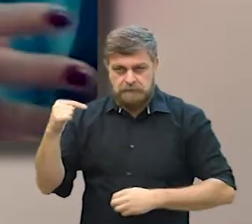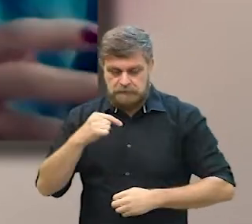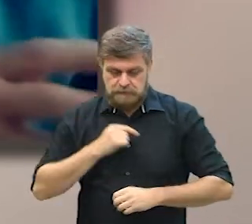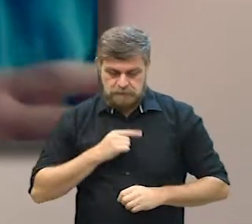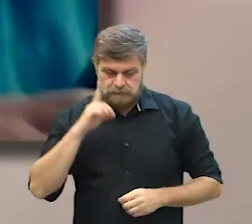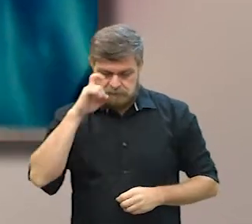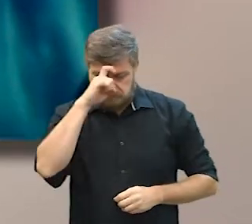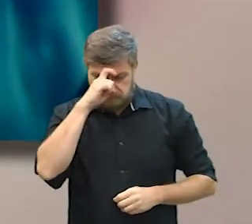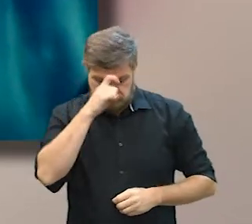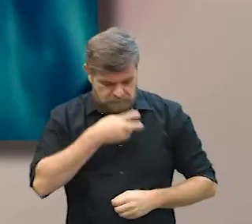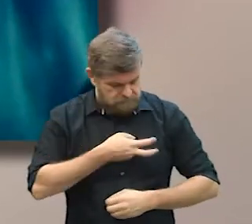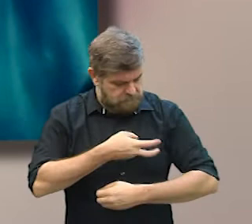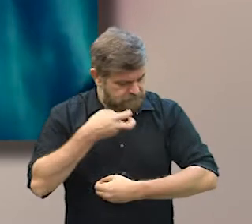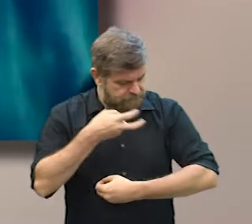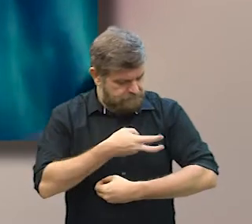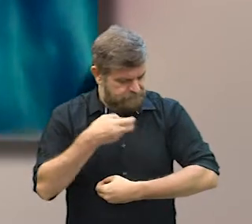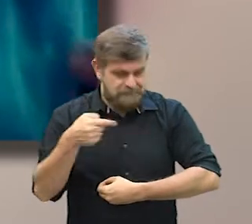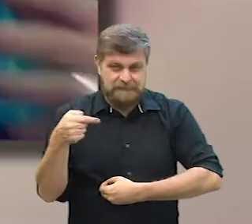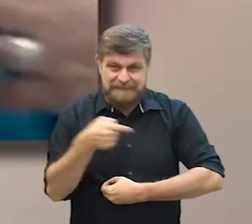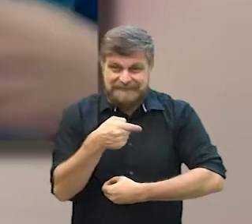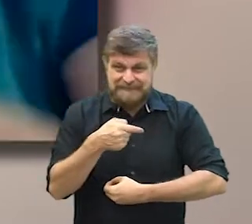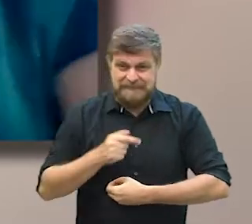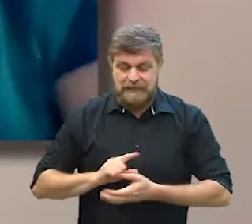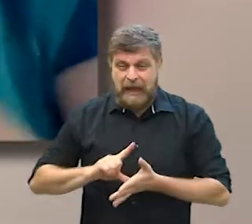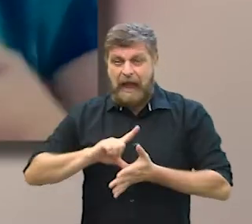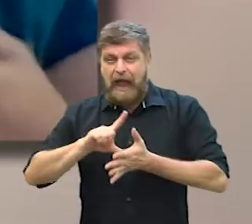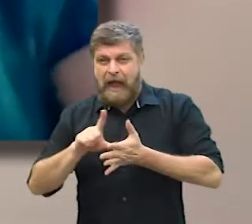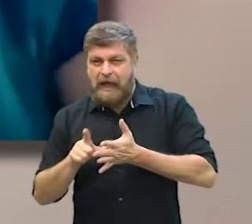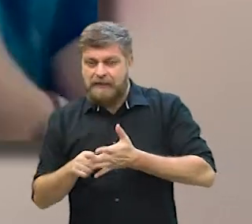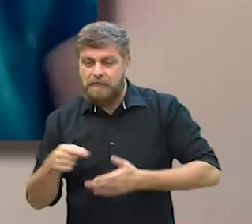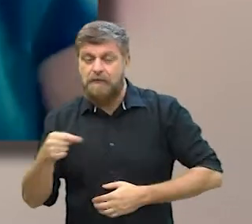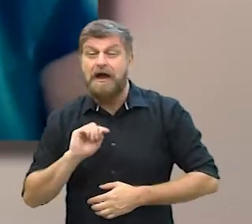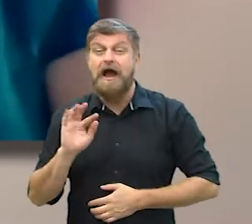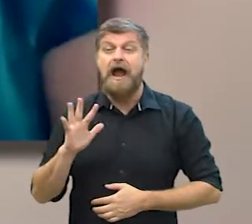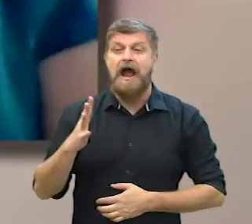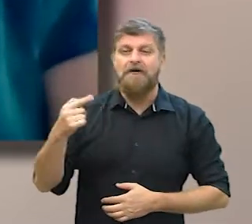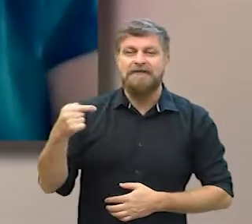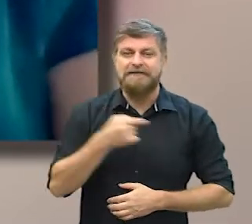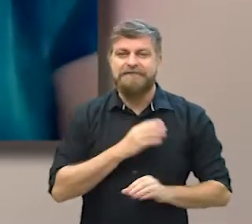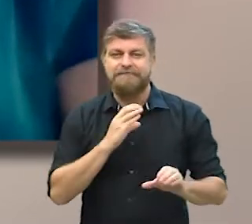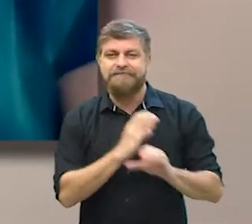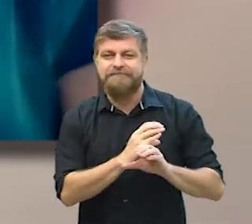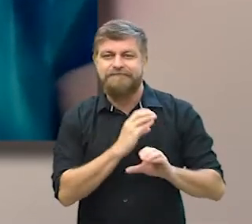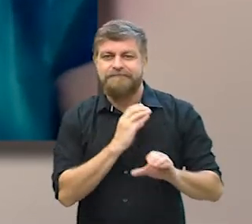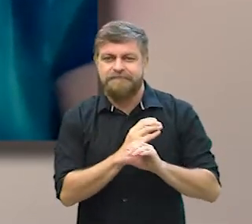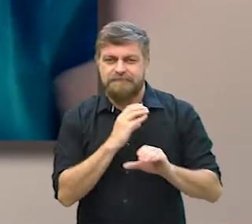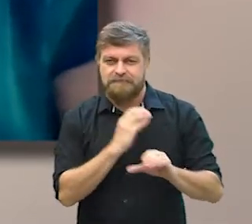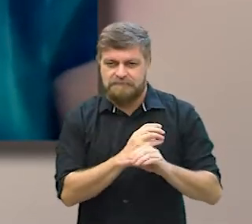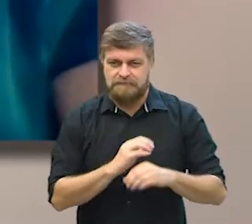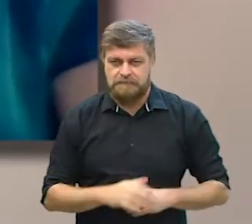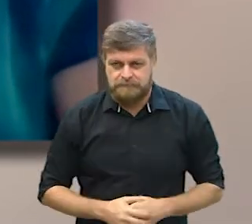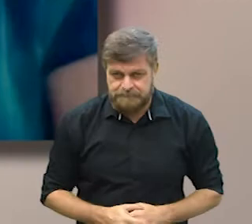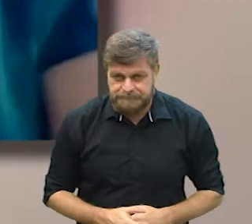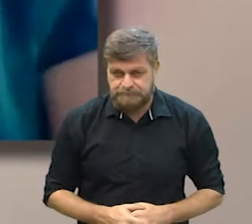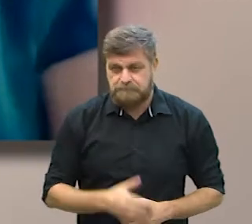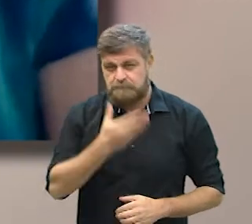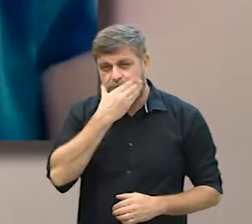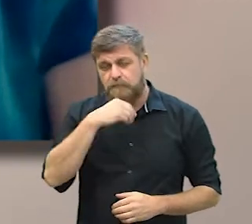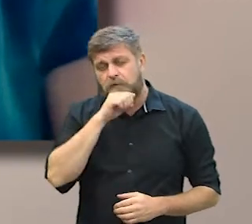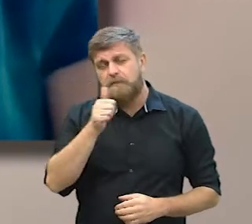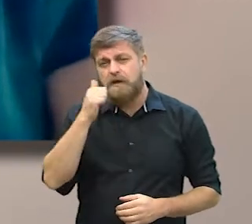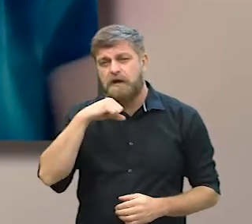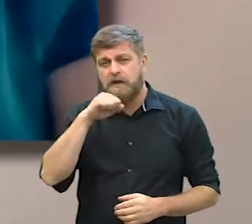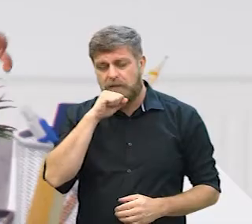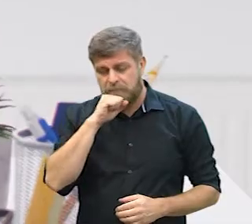começa a haver essa dificuldade em outras áreas e, secundariamente, vem a dificuldade na comunicação. E aí